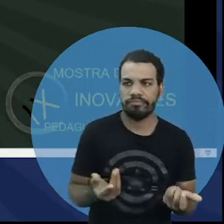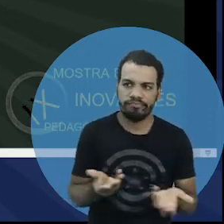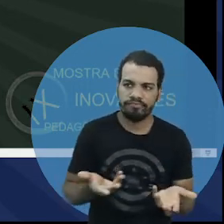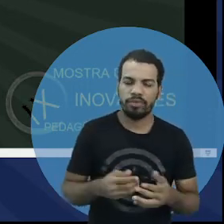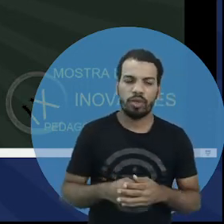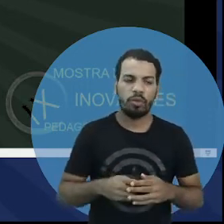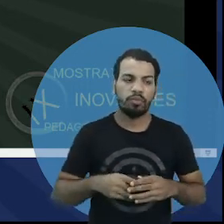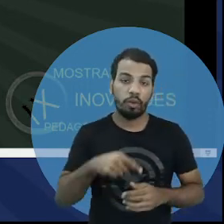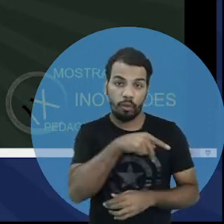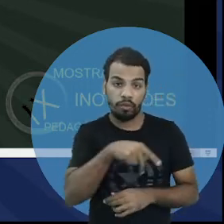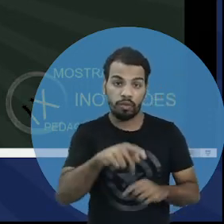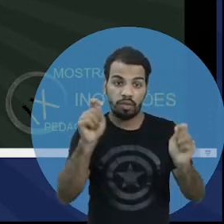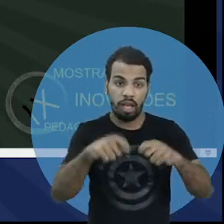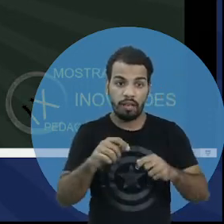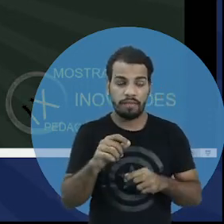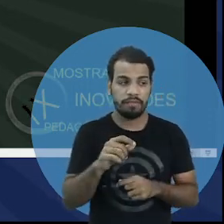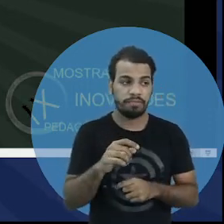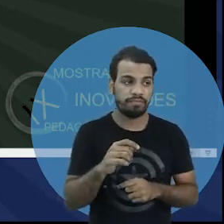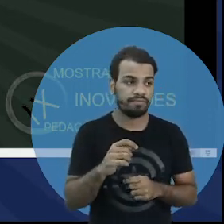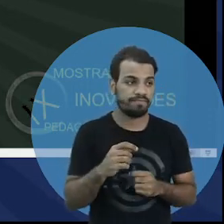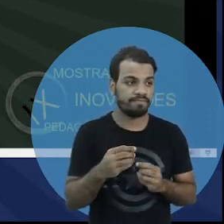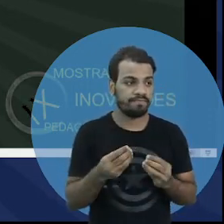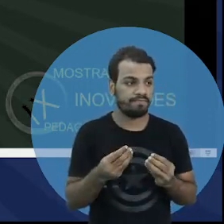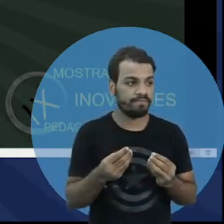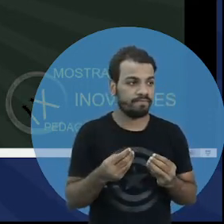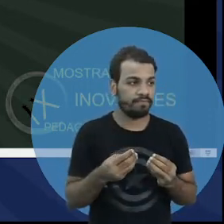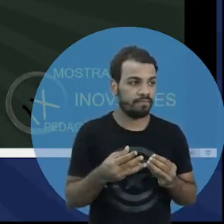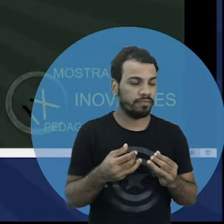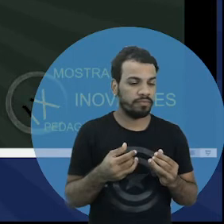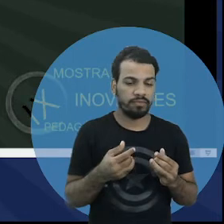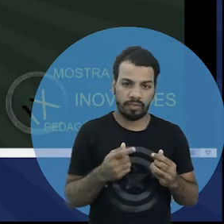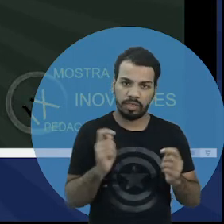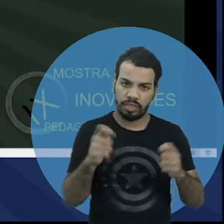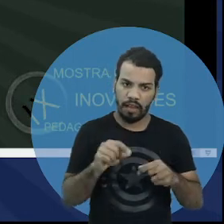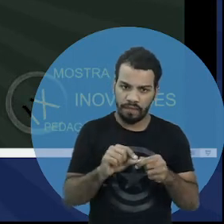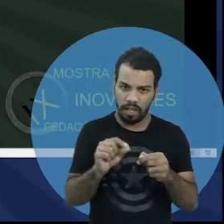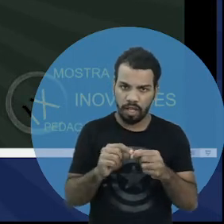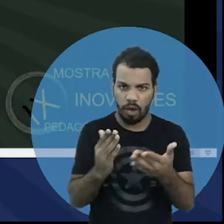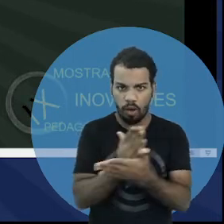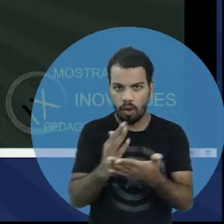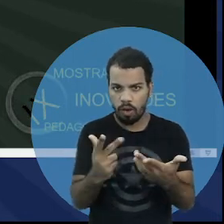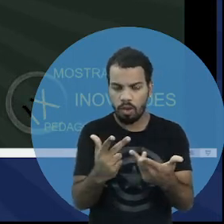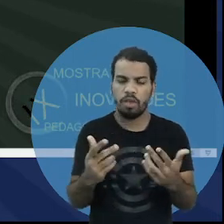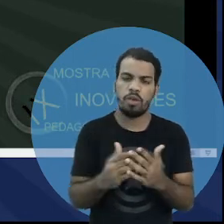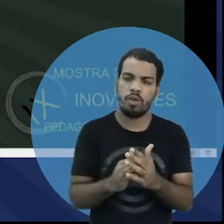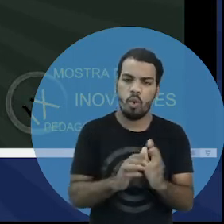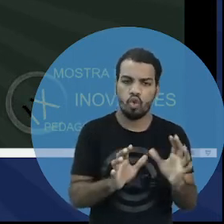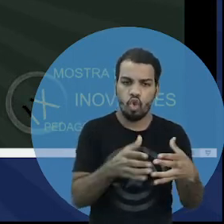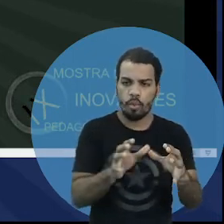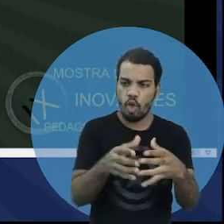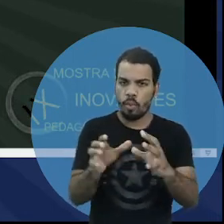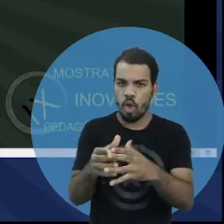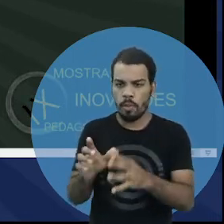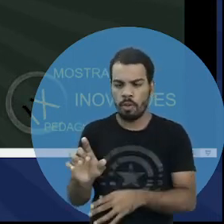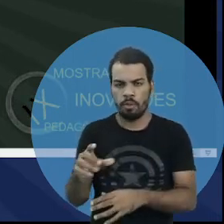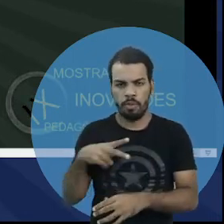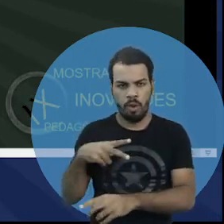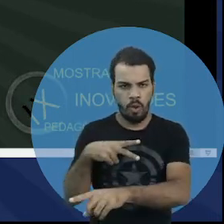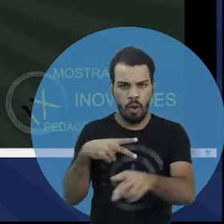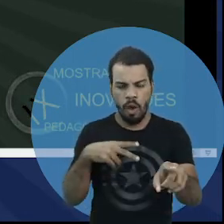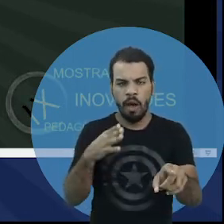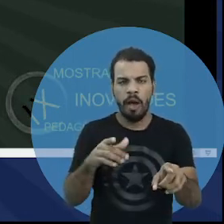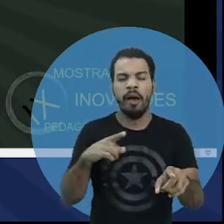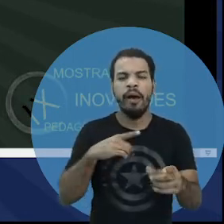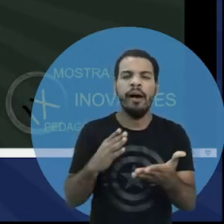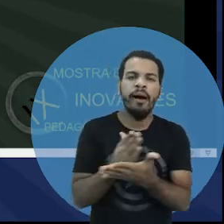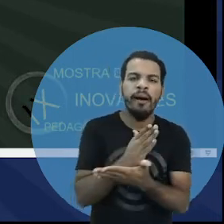tinha a possibilidade de intervir em grupos individuais, né? Então, a gente